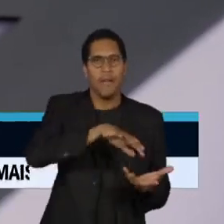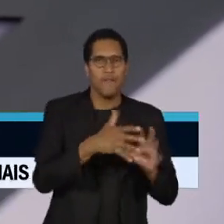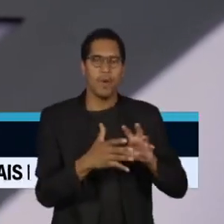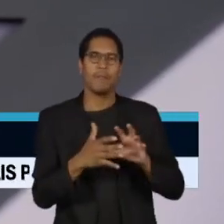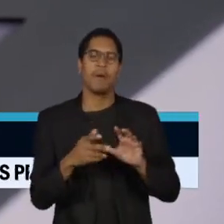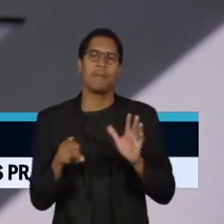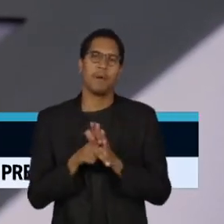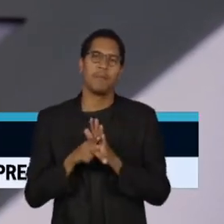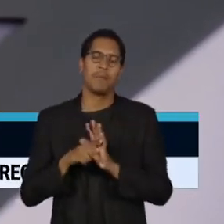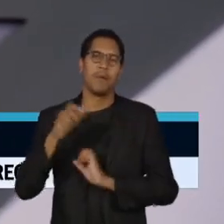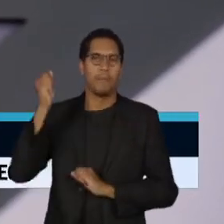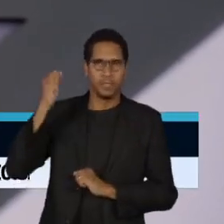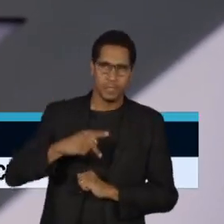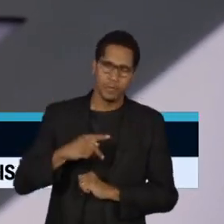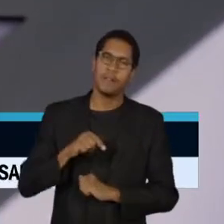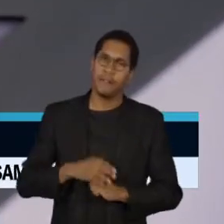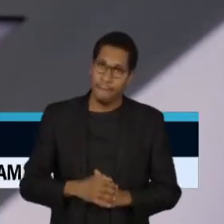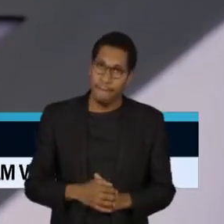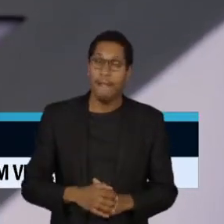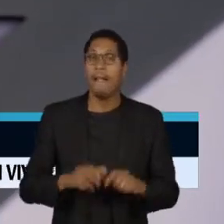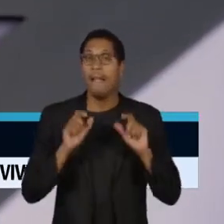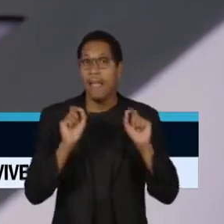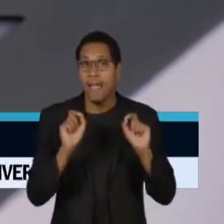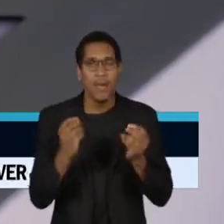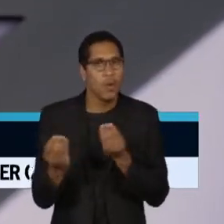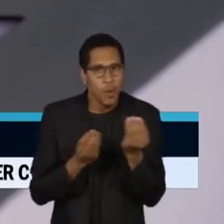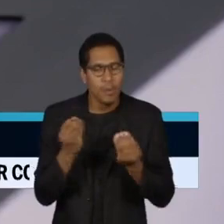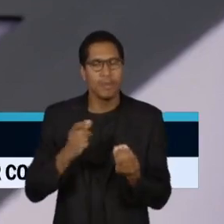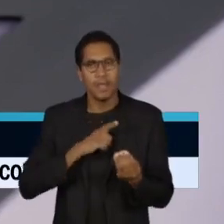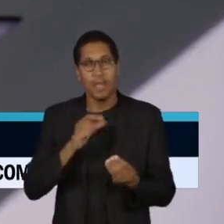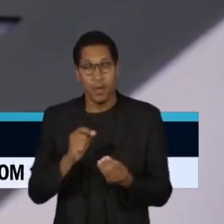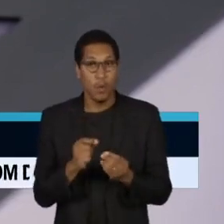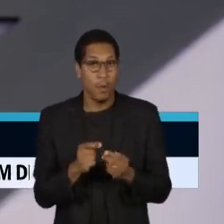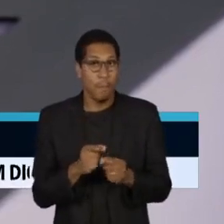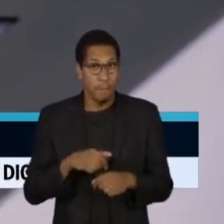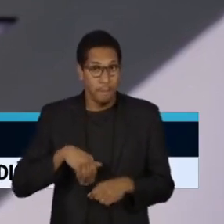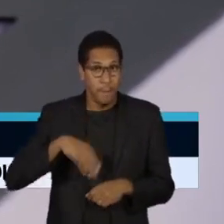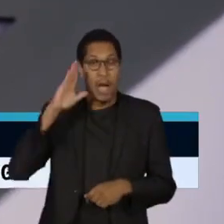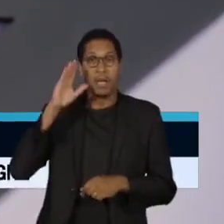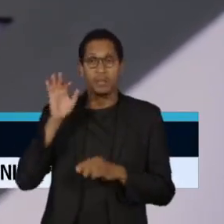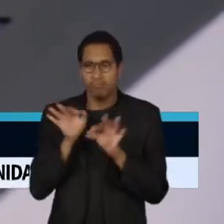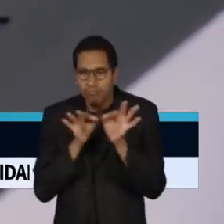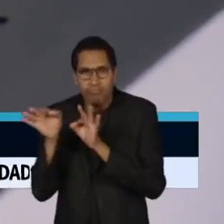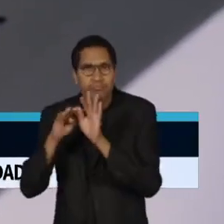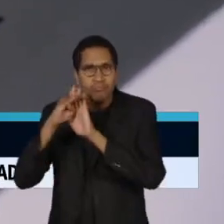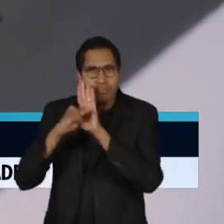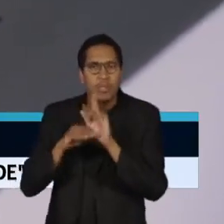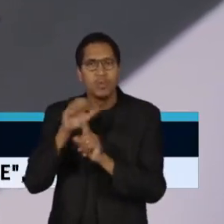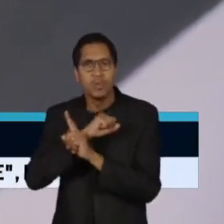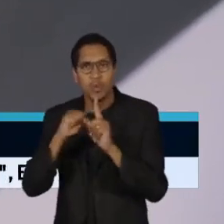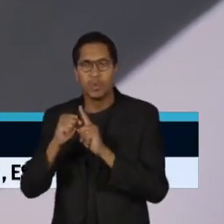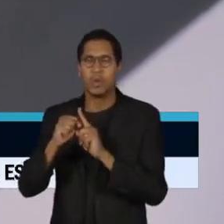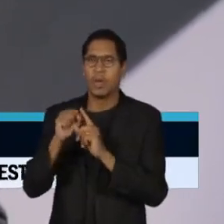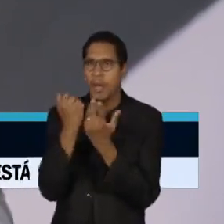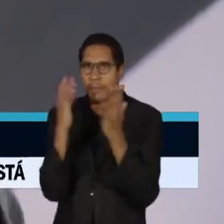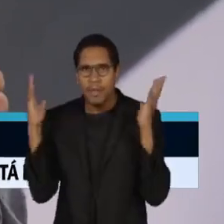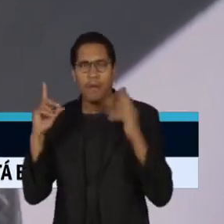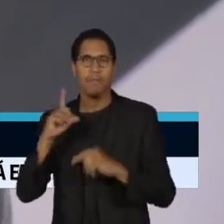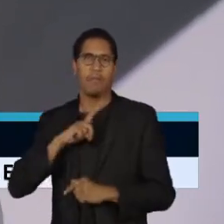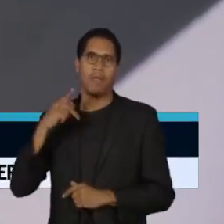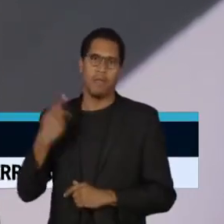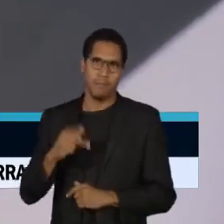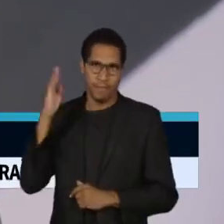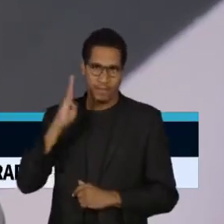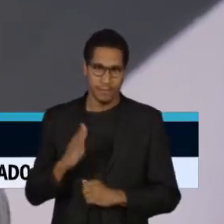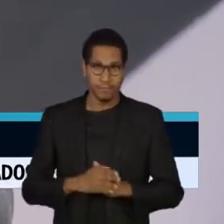muito expressivo. É o maior programa socioambiental que o Brasil tem. E ele deve estar no centro, quando a gente fala